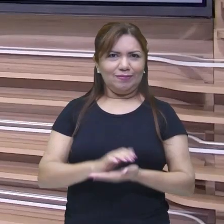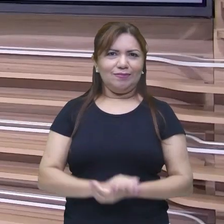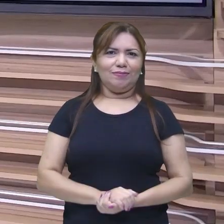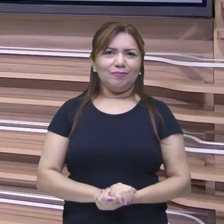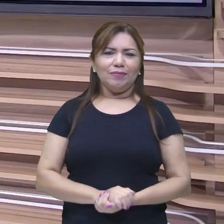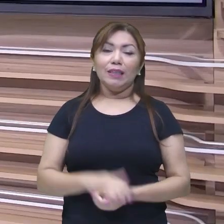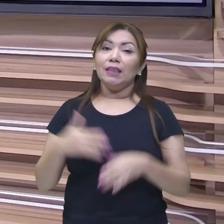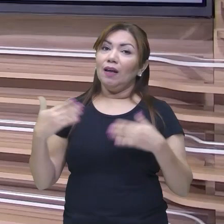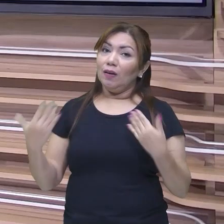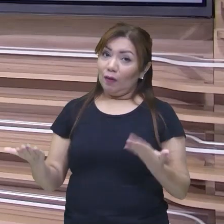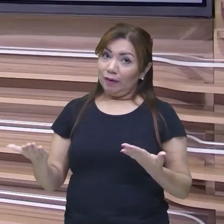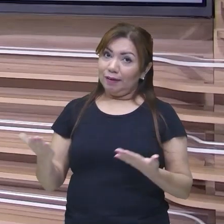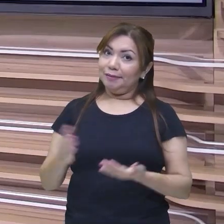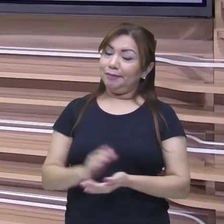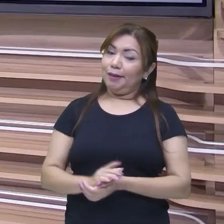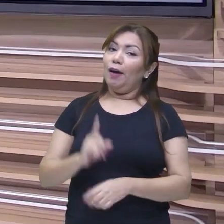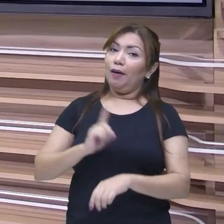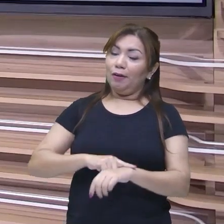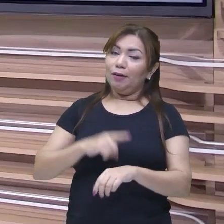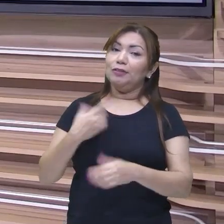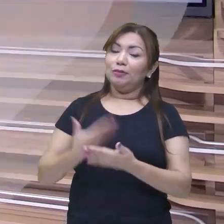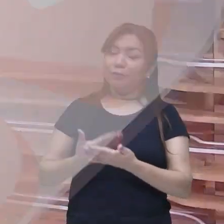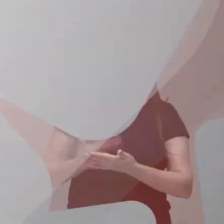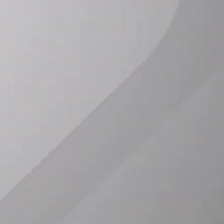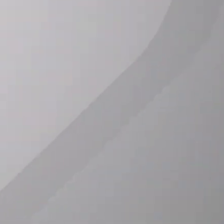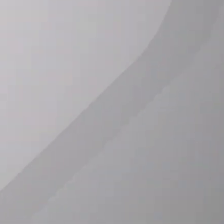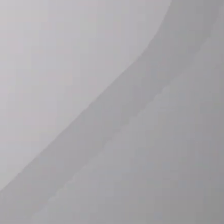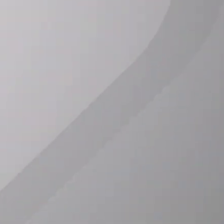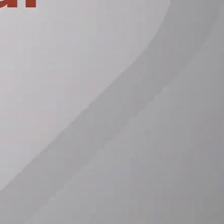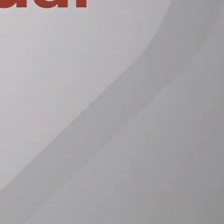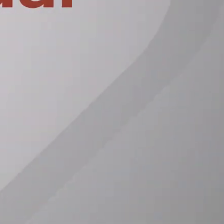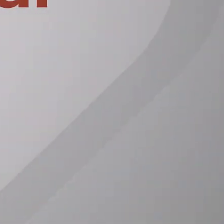Então agora é hora de estudar!